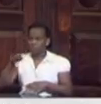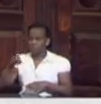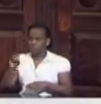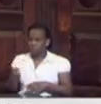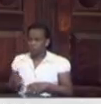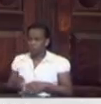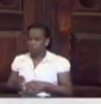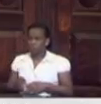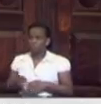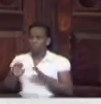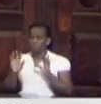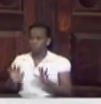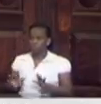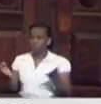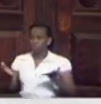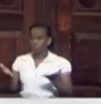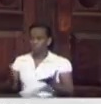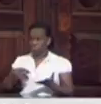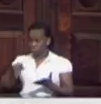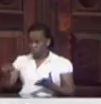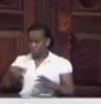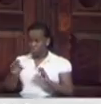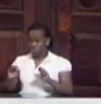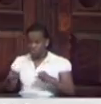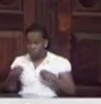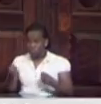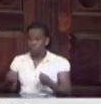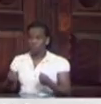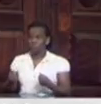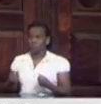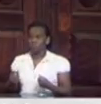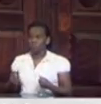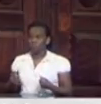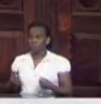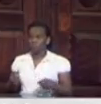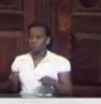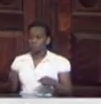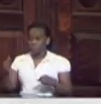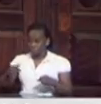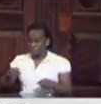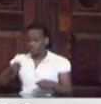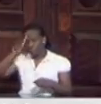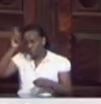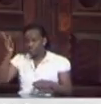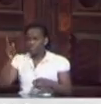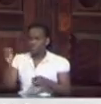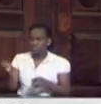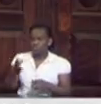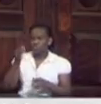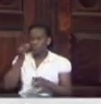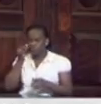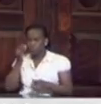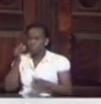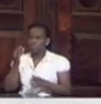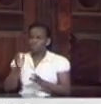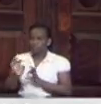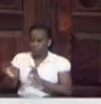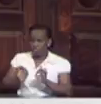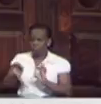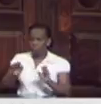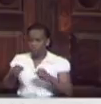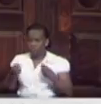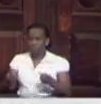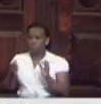Agora, nós estamos nos esforçando, tanto nessas iniciativas, quanto em outras, como